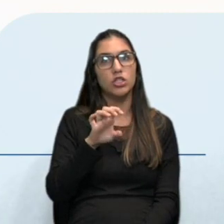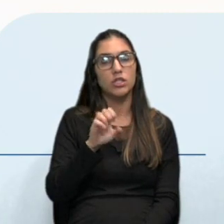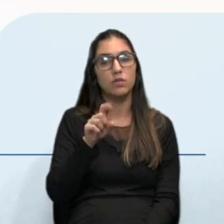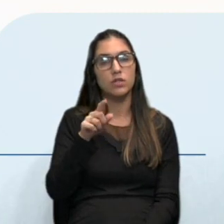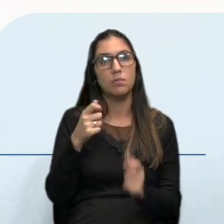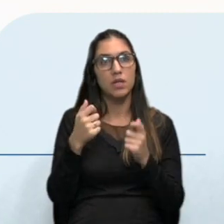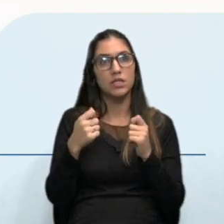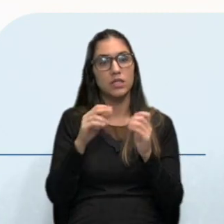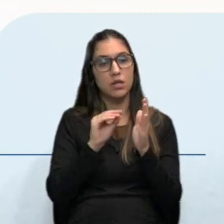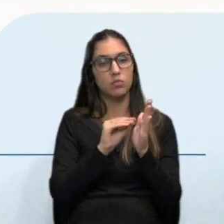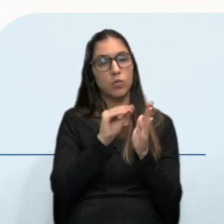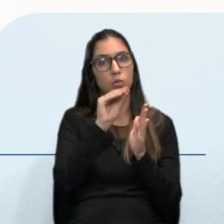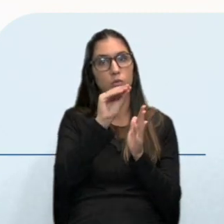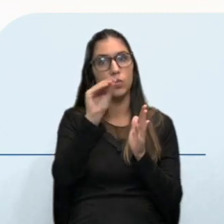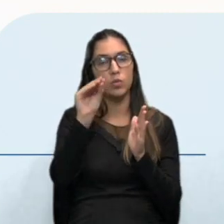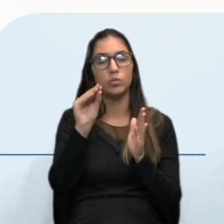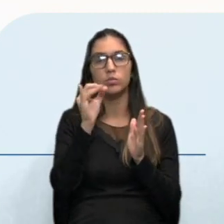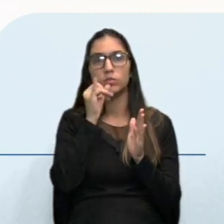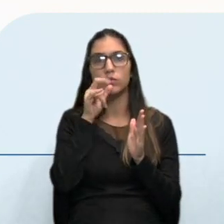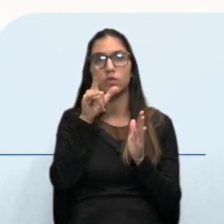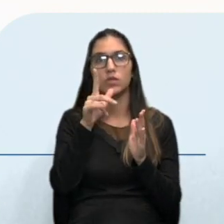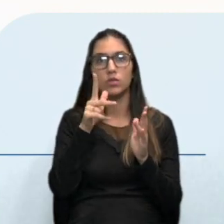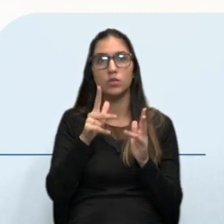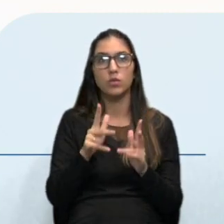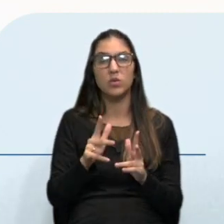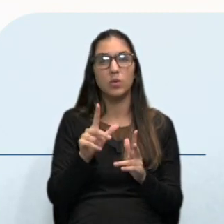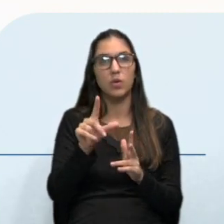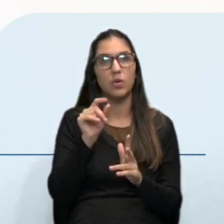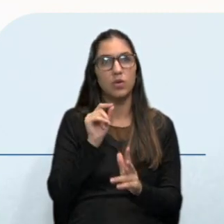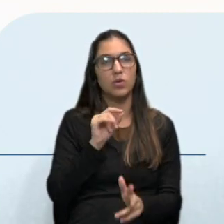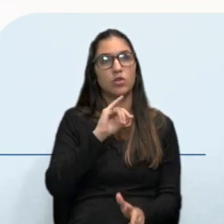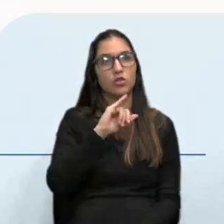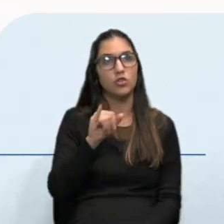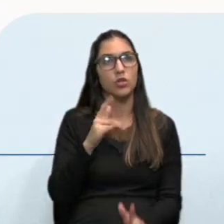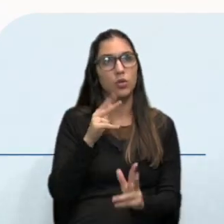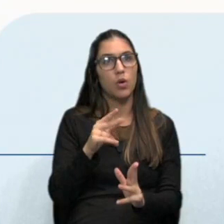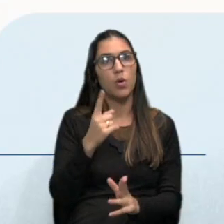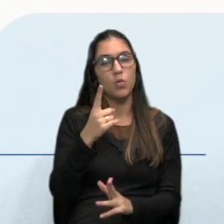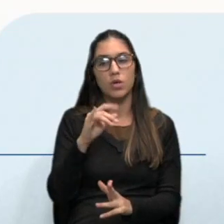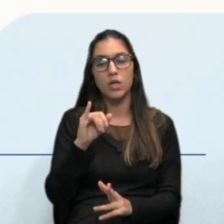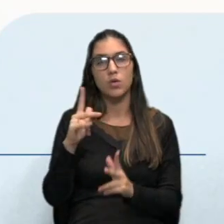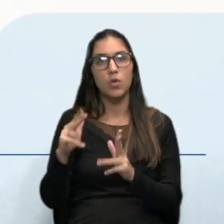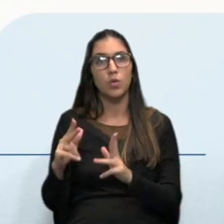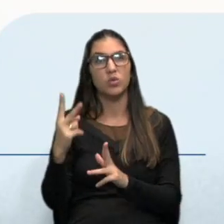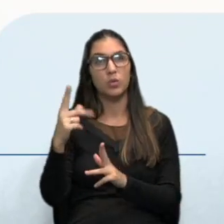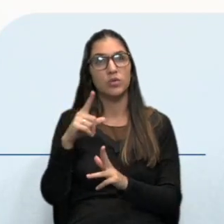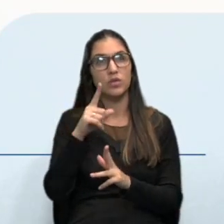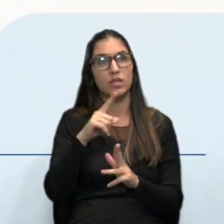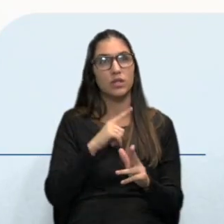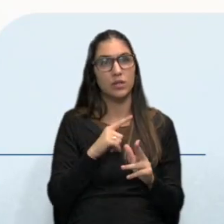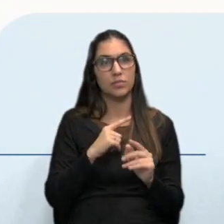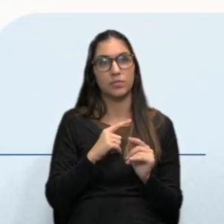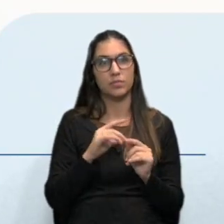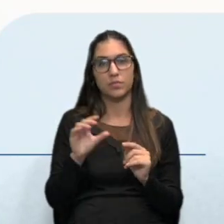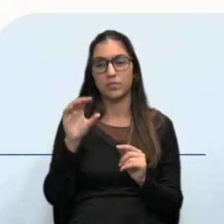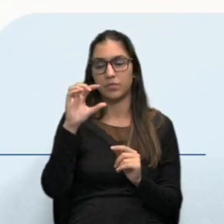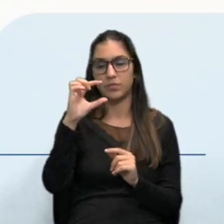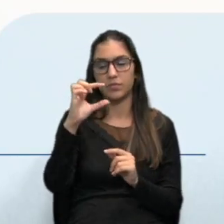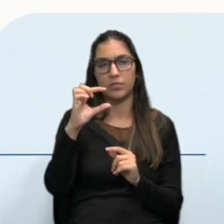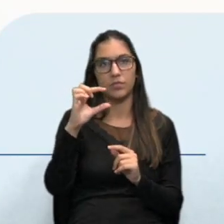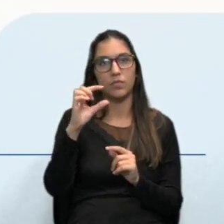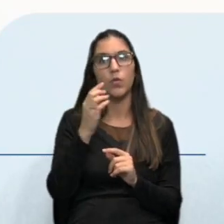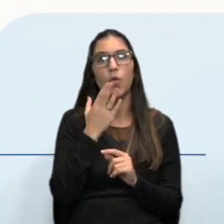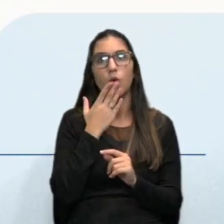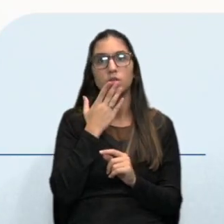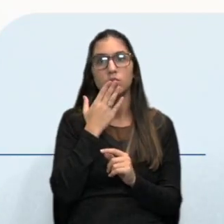diagrama. Digamos que você escolha J igual a 1 e I igual a 2. Aqui você parte da célula pintada